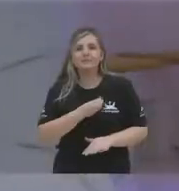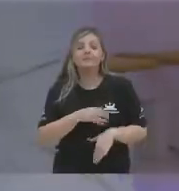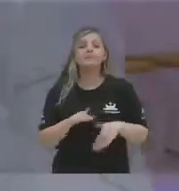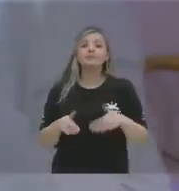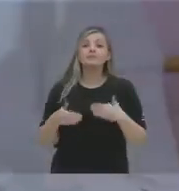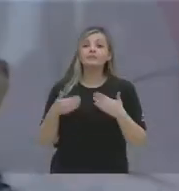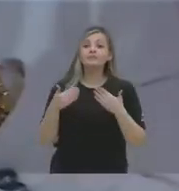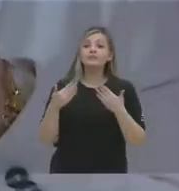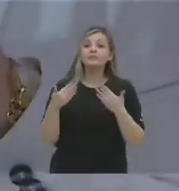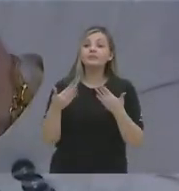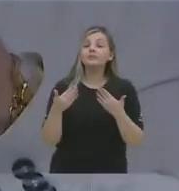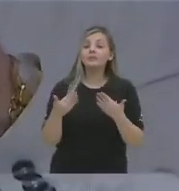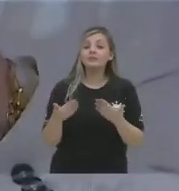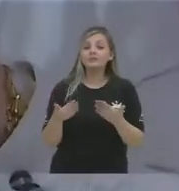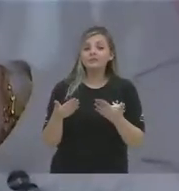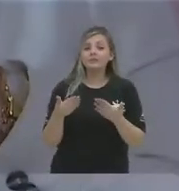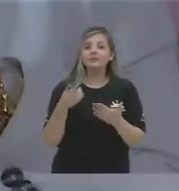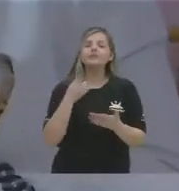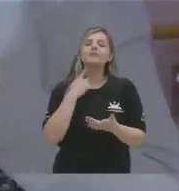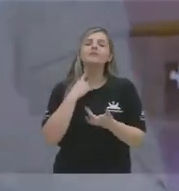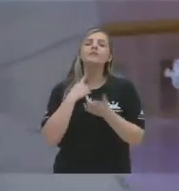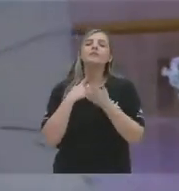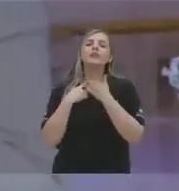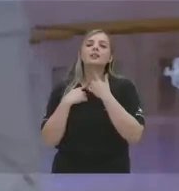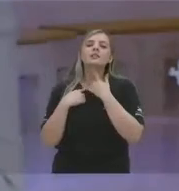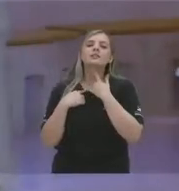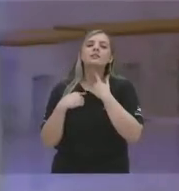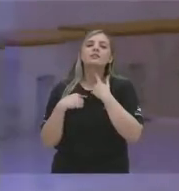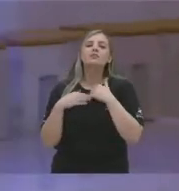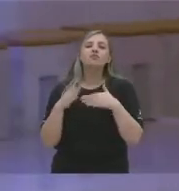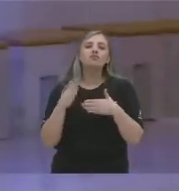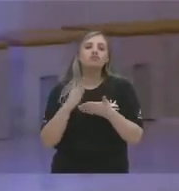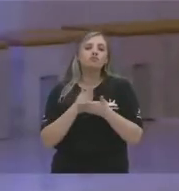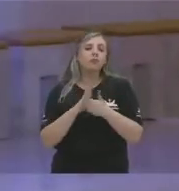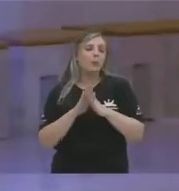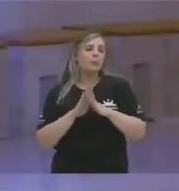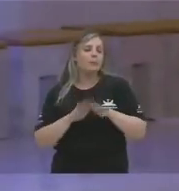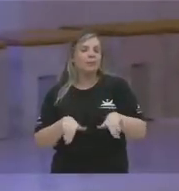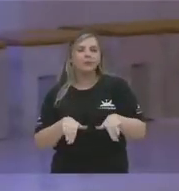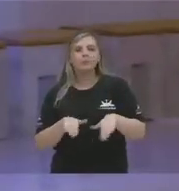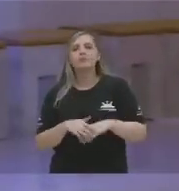então a minha sede acabará.